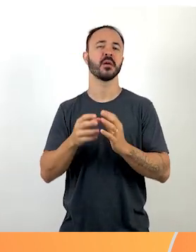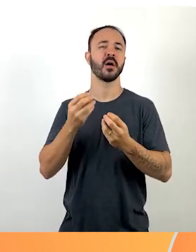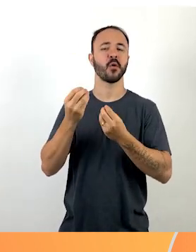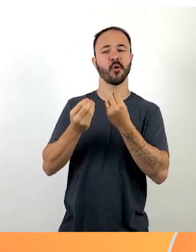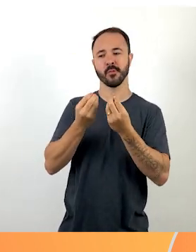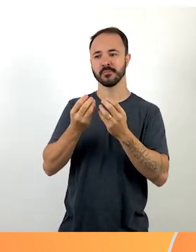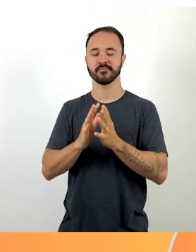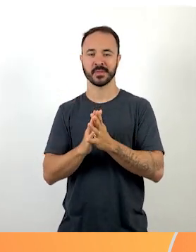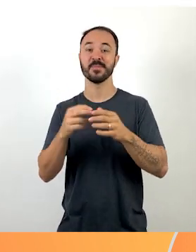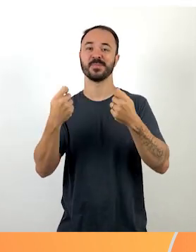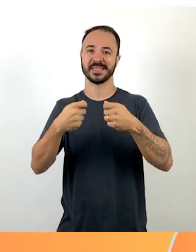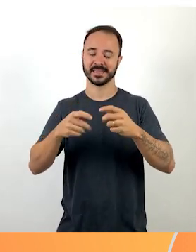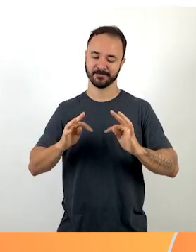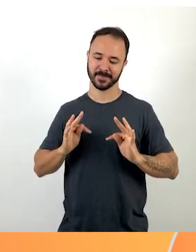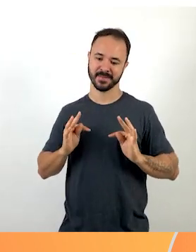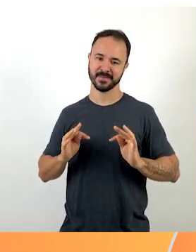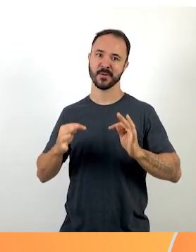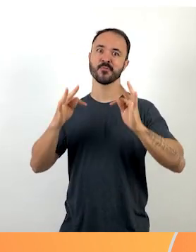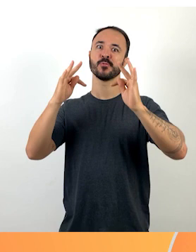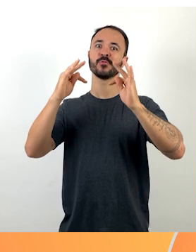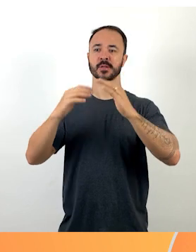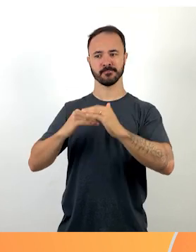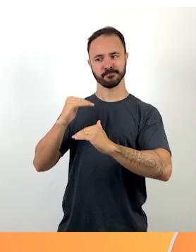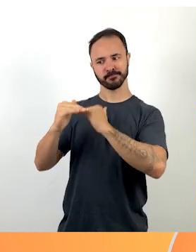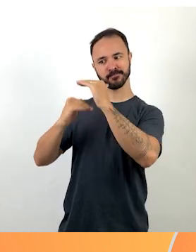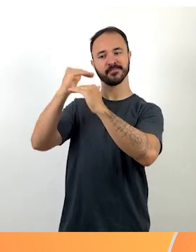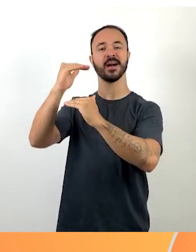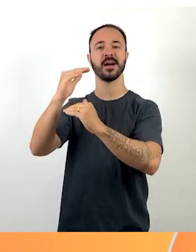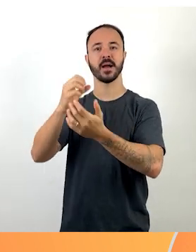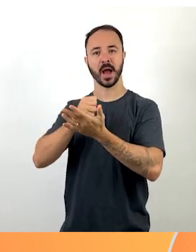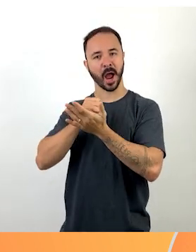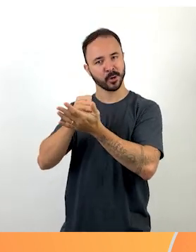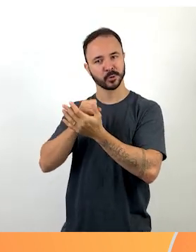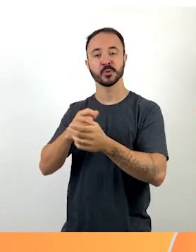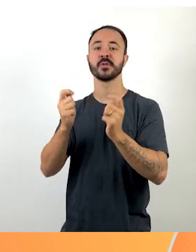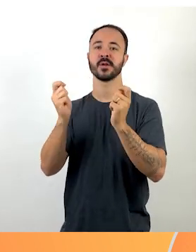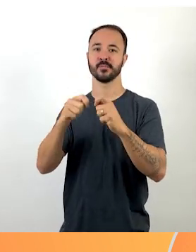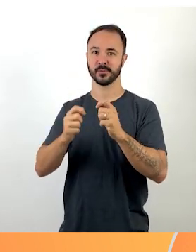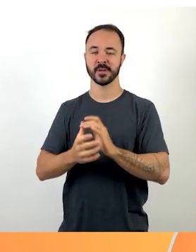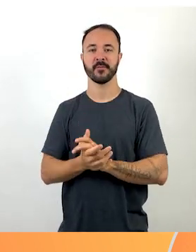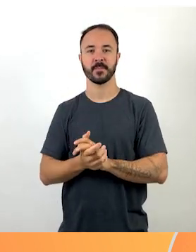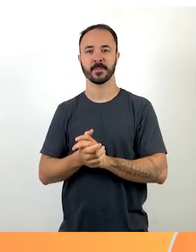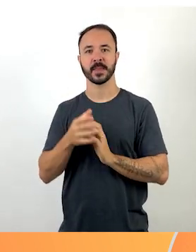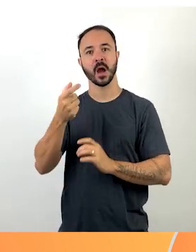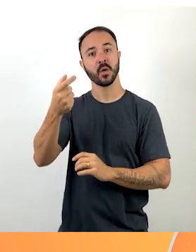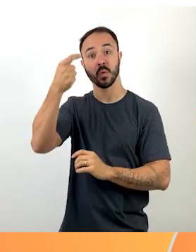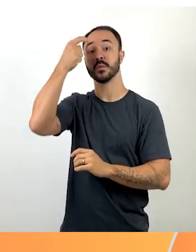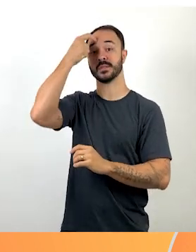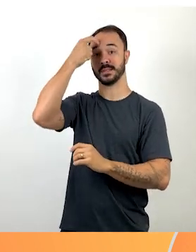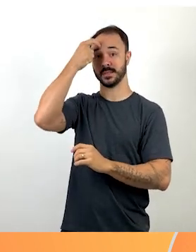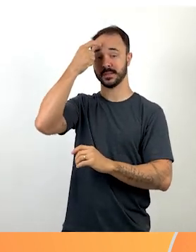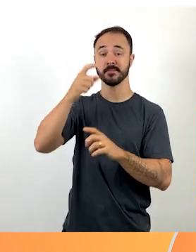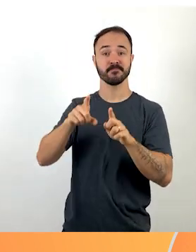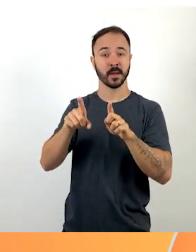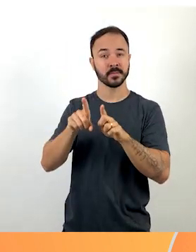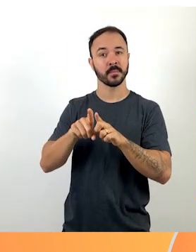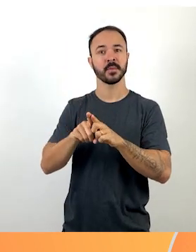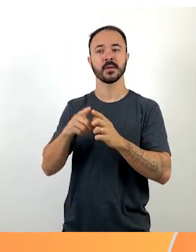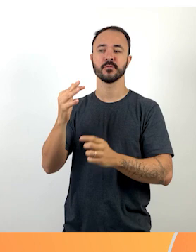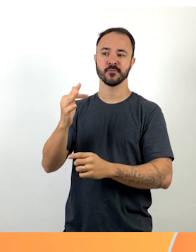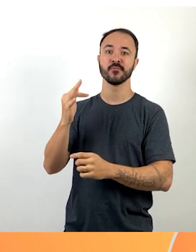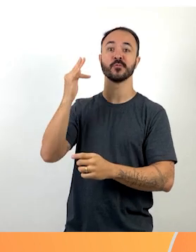sustentável? Pensando nas gerações futuras, não comprometendo a geração futura a partir do desenvolvimento que é atual.